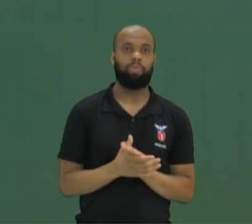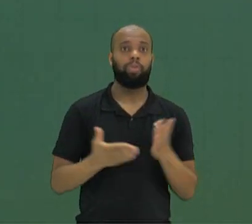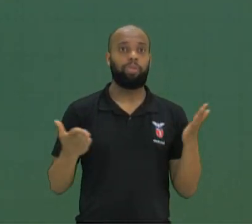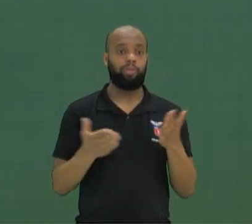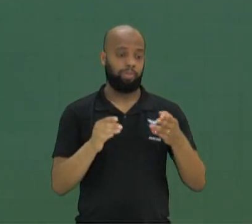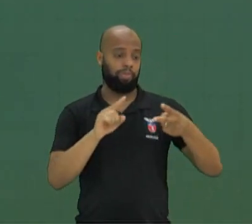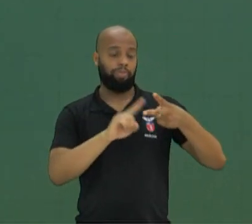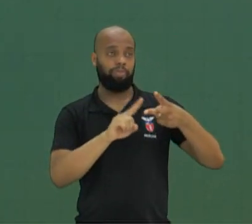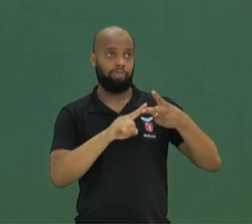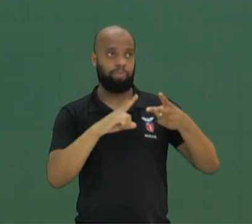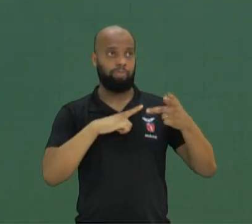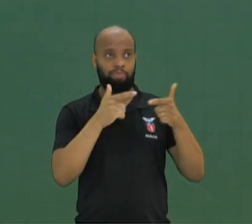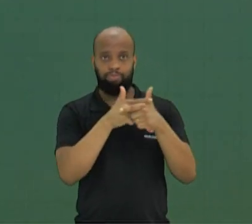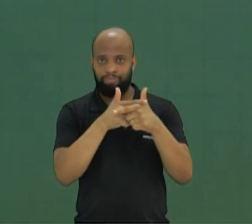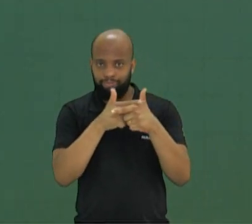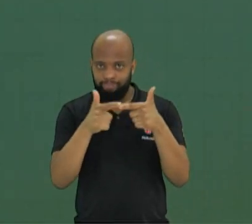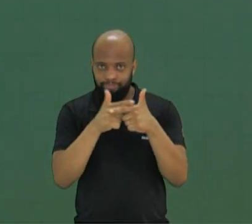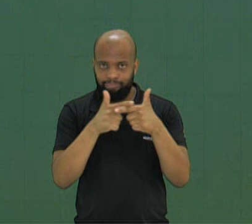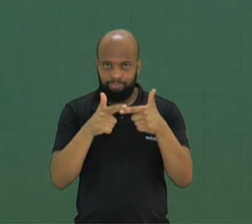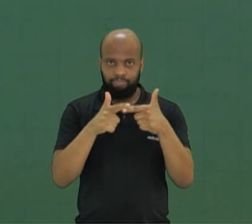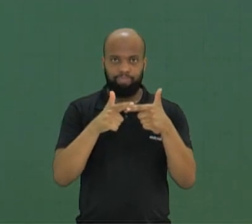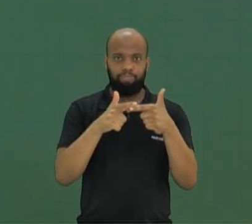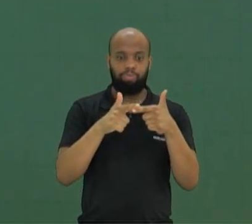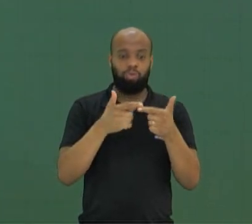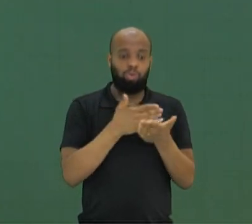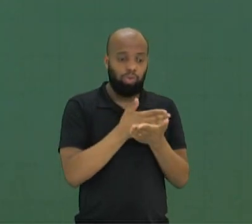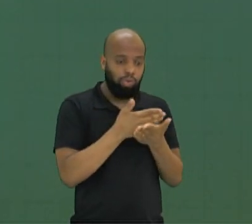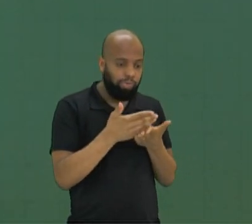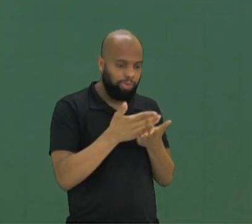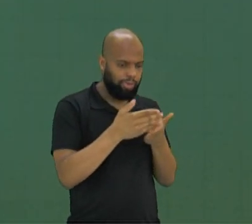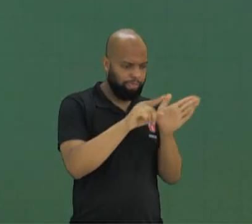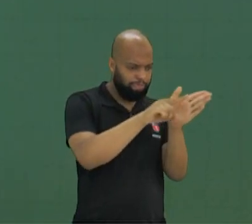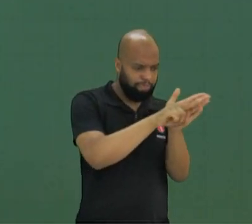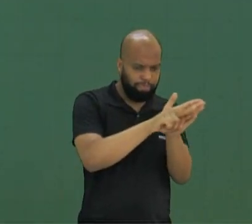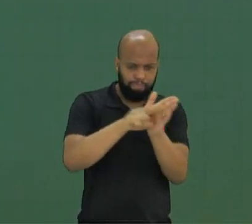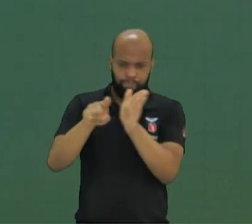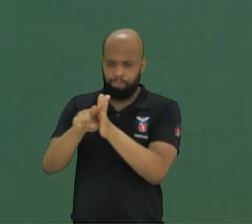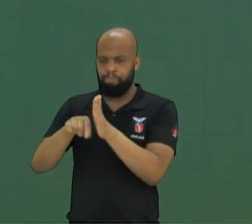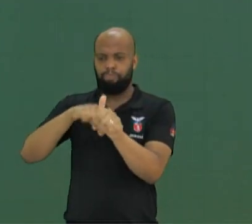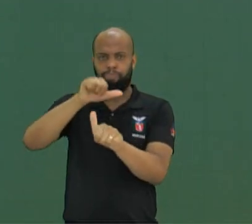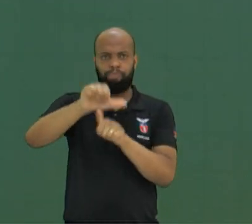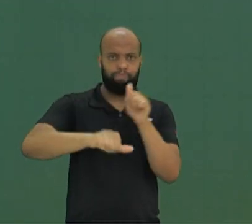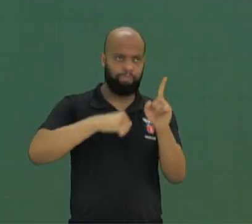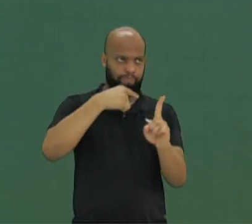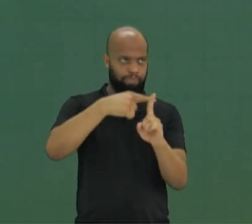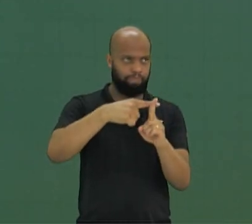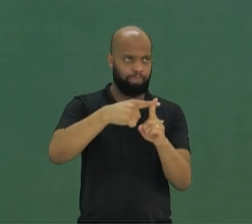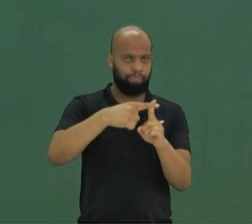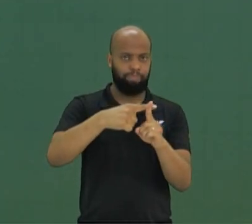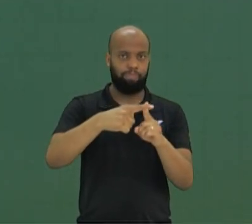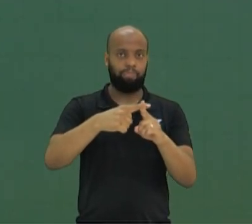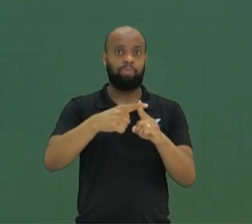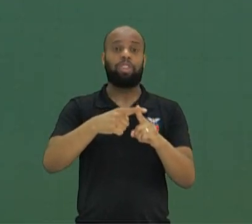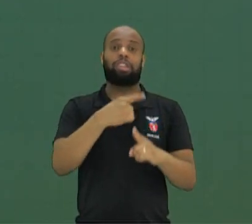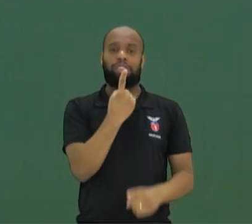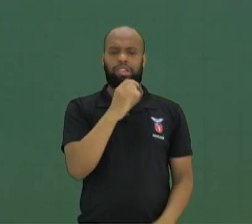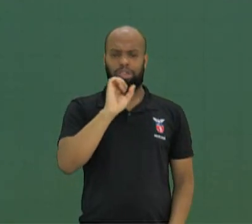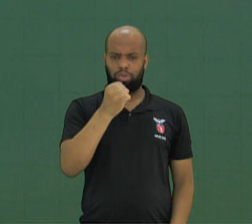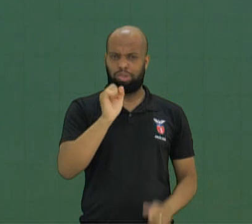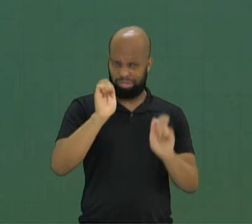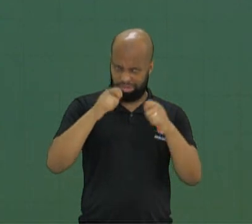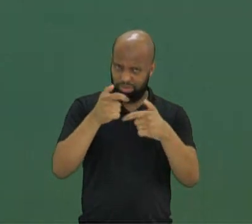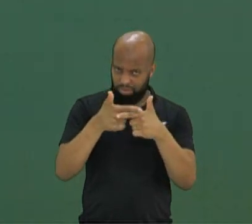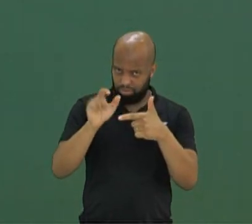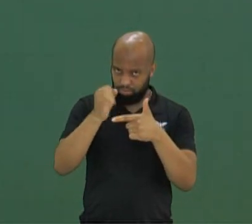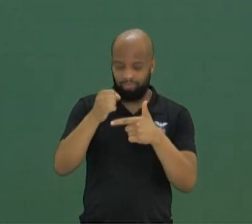regra de sinais. Menos com menos dá mais. Você vai me dizer que 18 não dá para dividir por 8. Então o que a gente